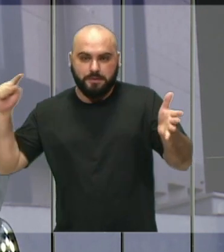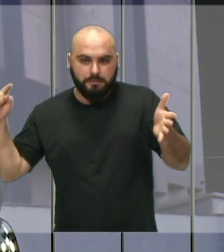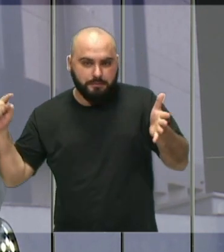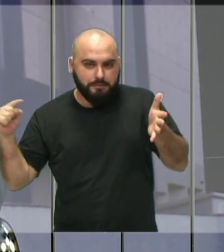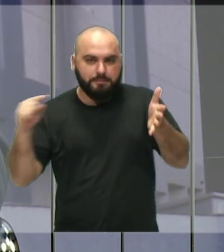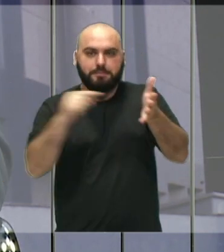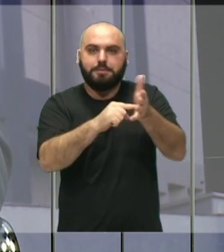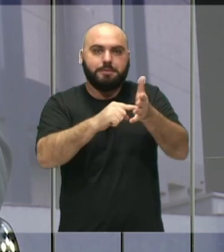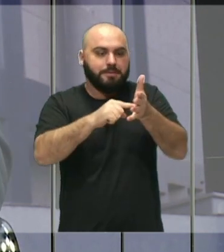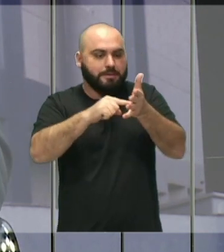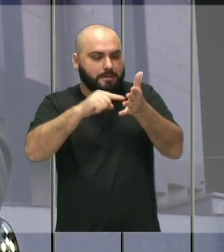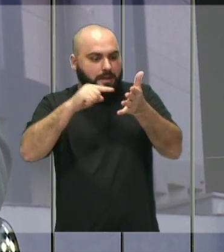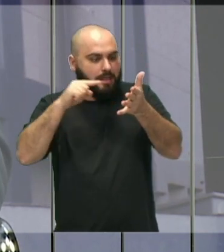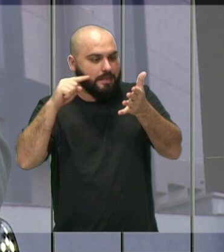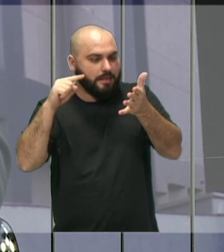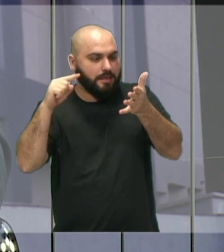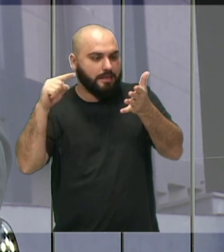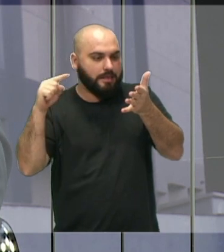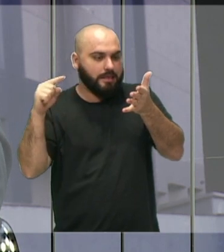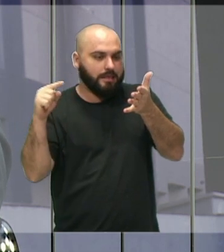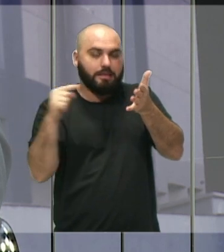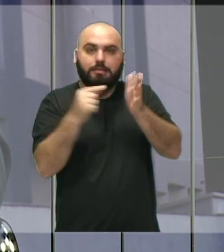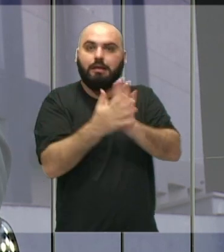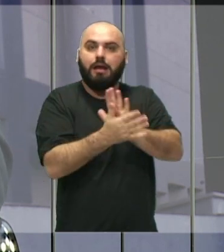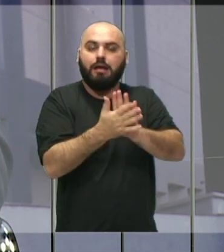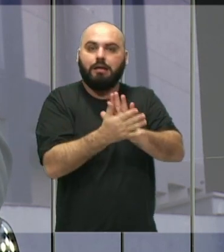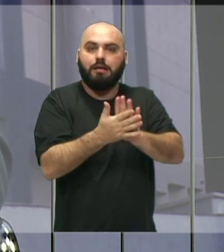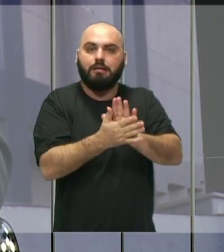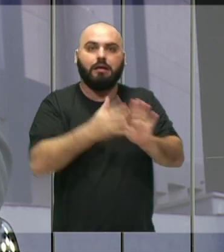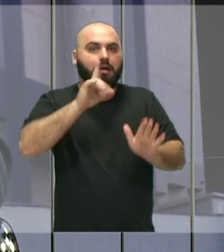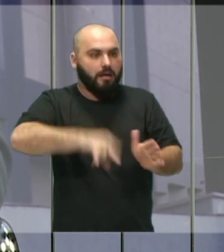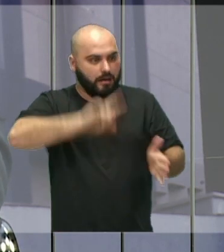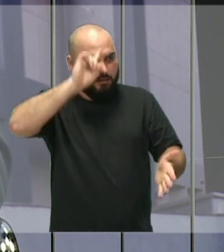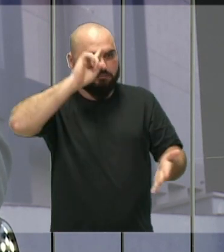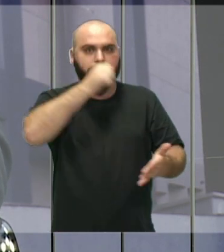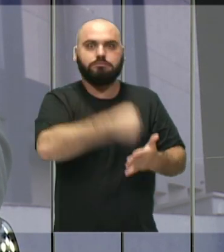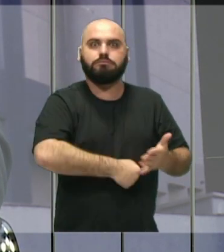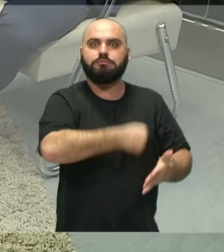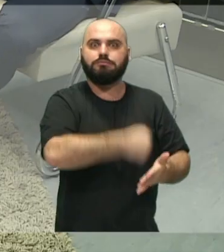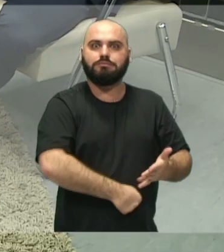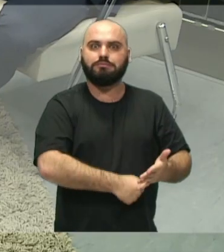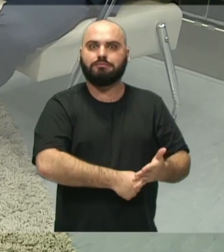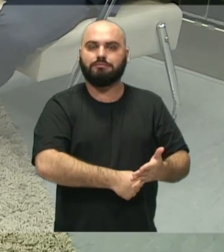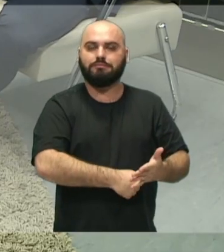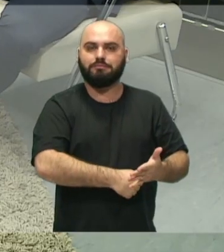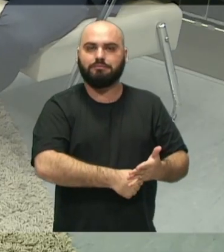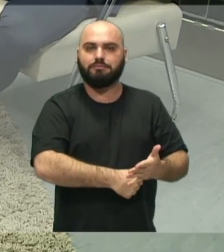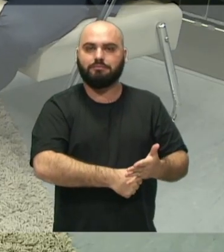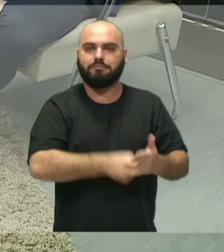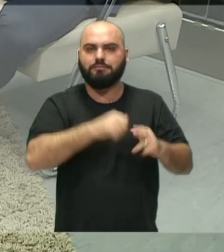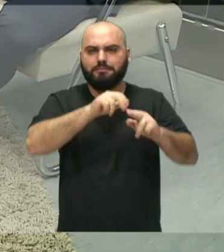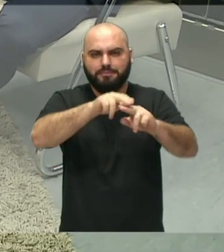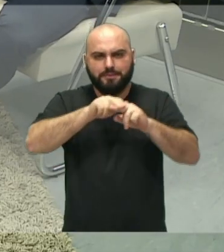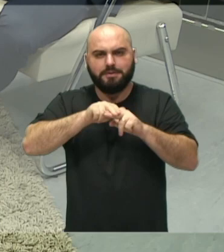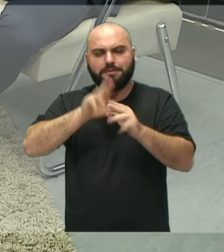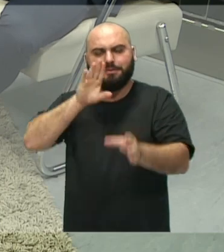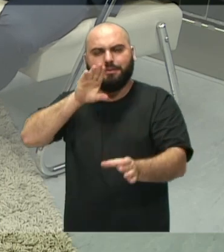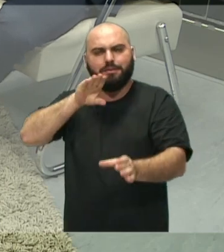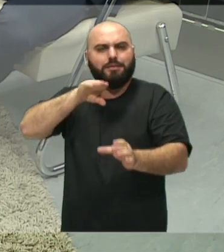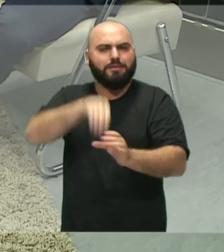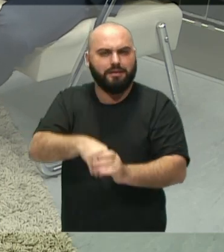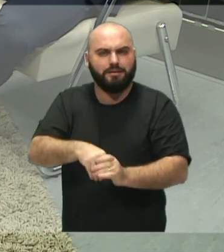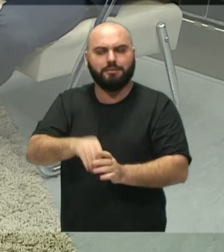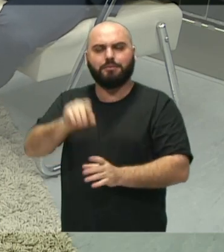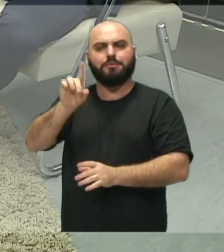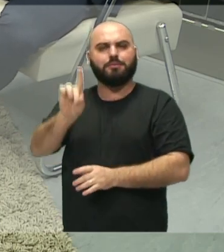coloca o nome à disposição da sociedade para representá-lo, né? E essa construção dentro do Democratas, a gente sempre